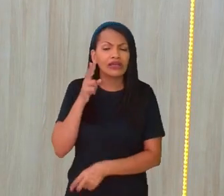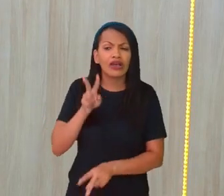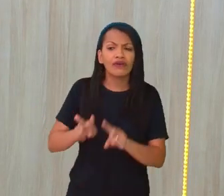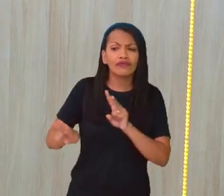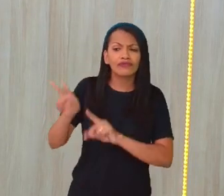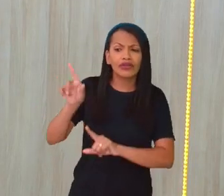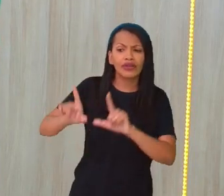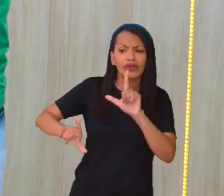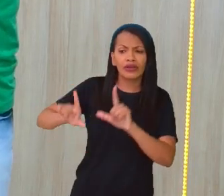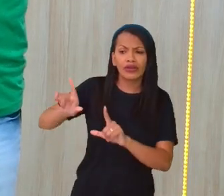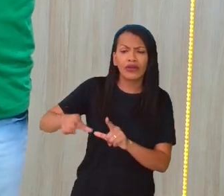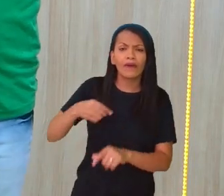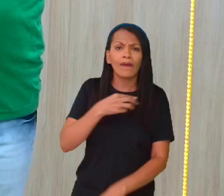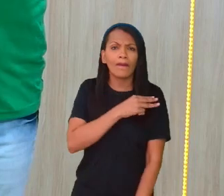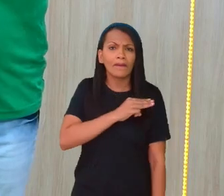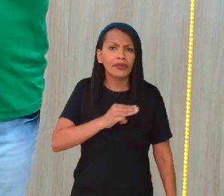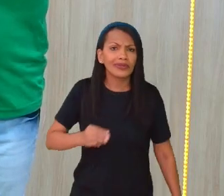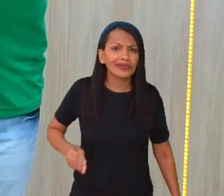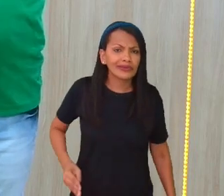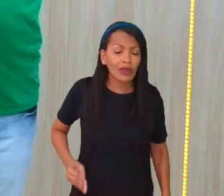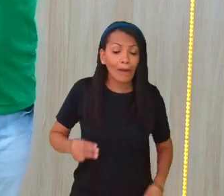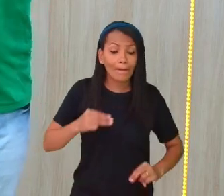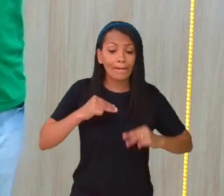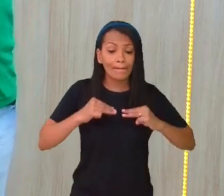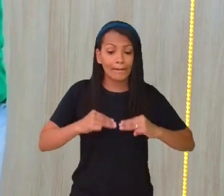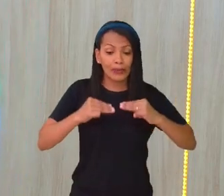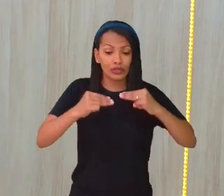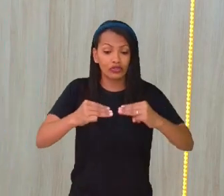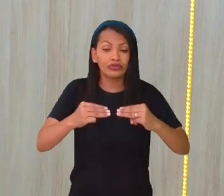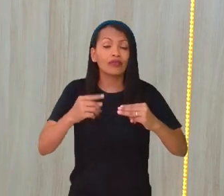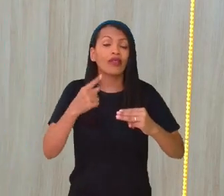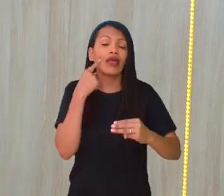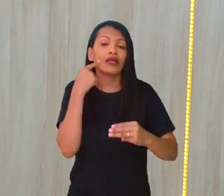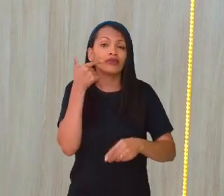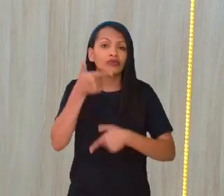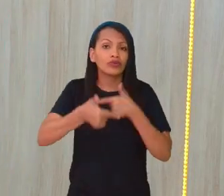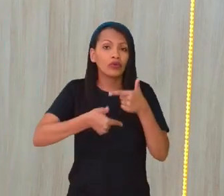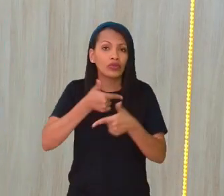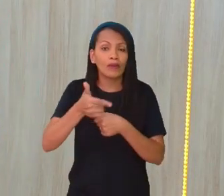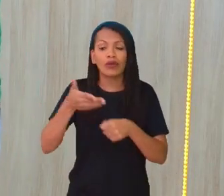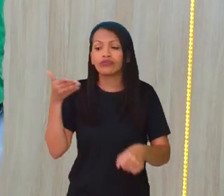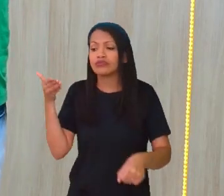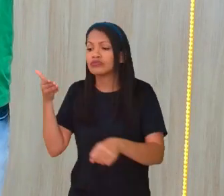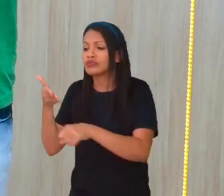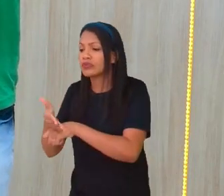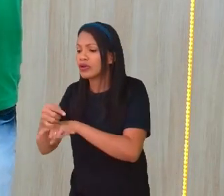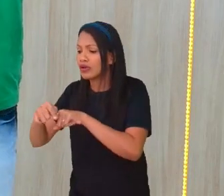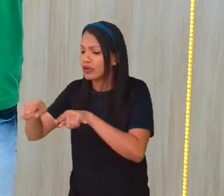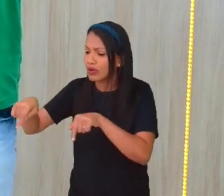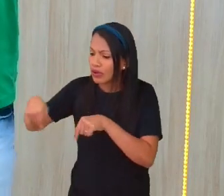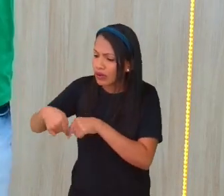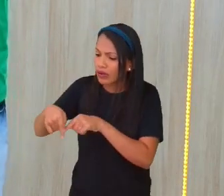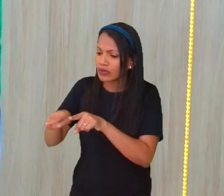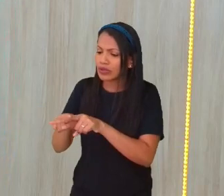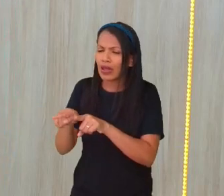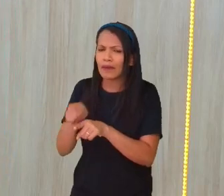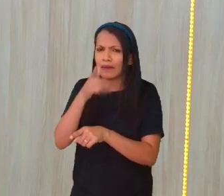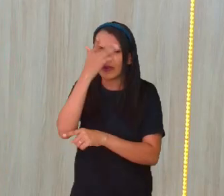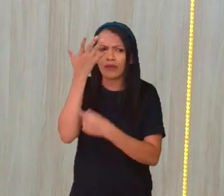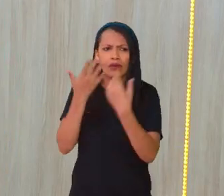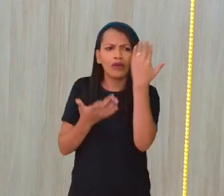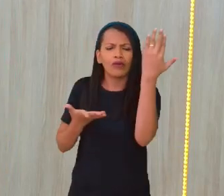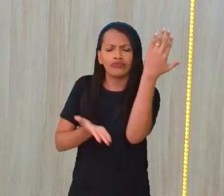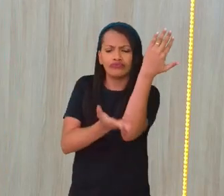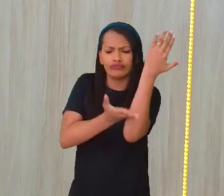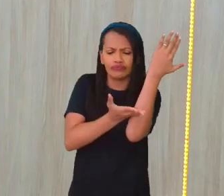que o Ministério do Trabalho, a Polícia Federal, invadiu um garimpo clandestino na mata, invadiu uma serralharia no meio da floresta,